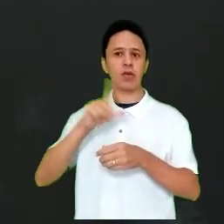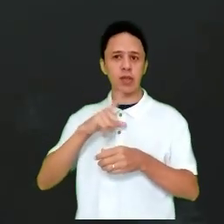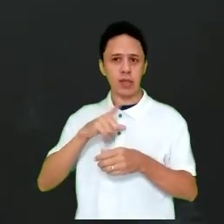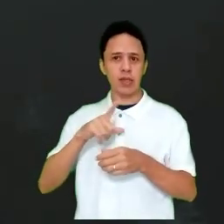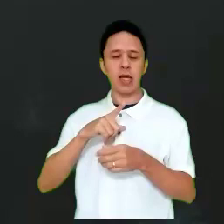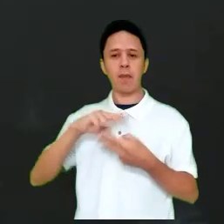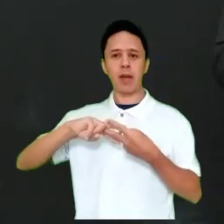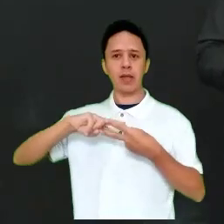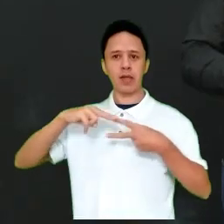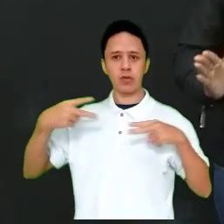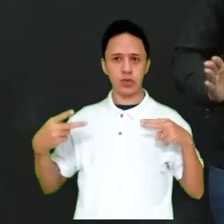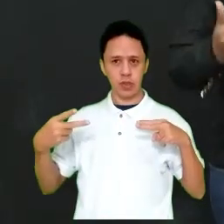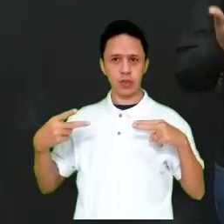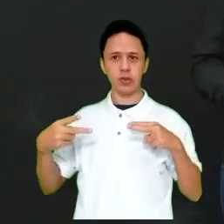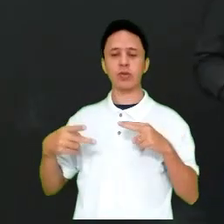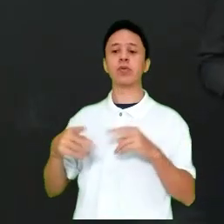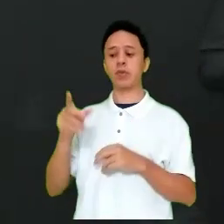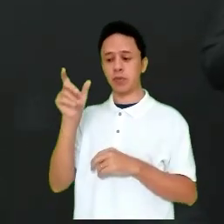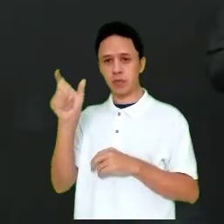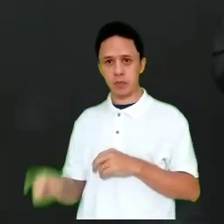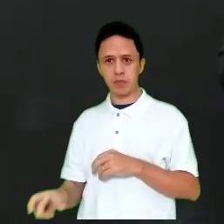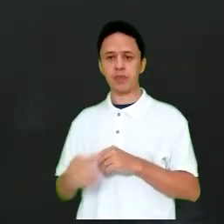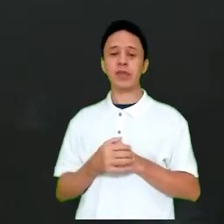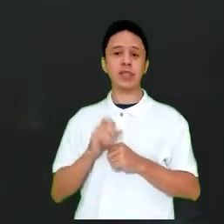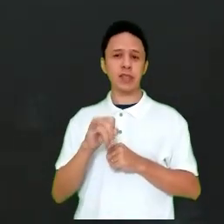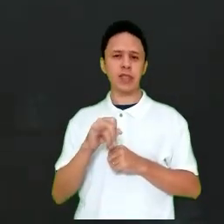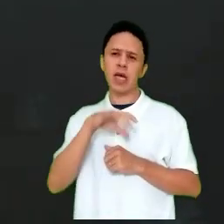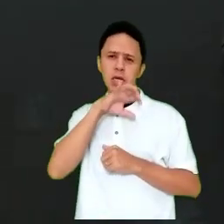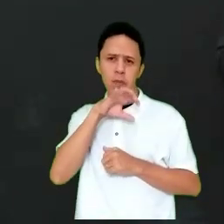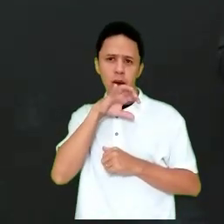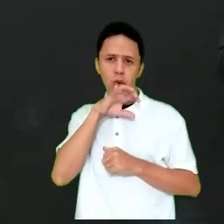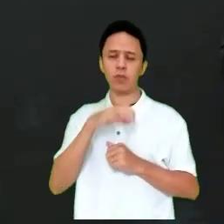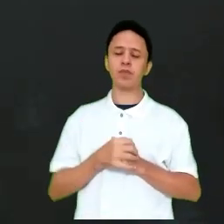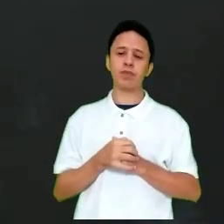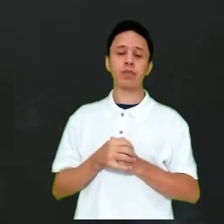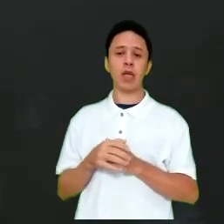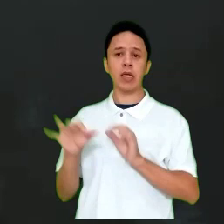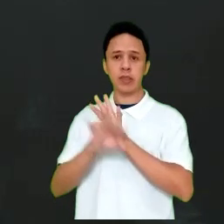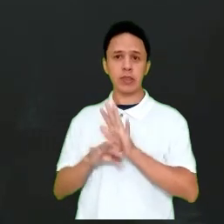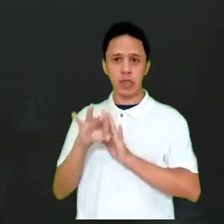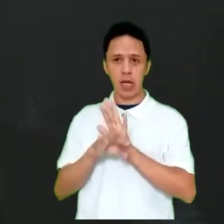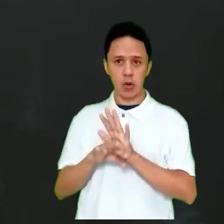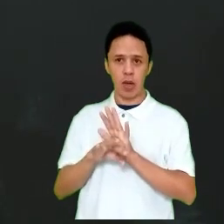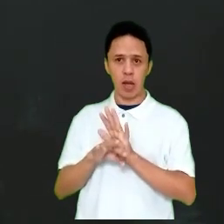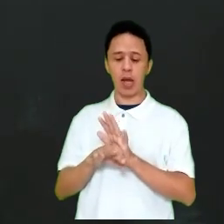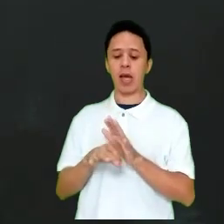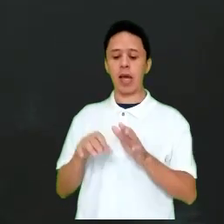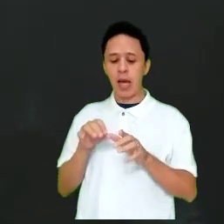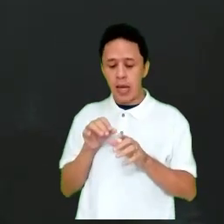conter parte do material genético do indivíduo. Então, no caso, se é um animal, aquela célula chamada